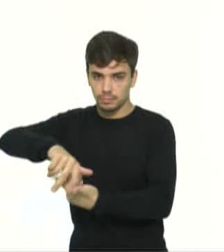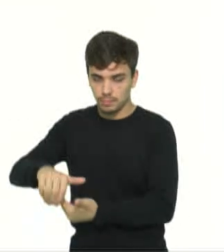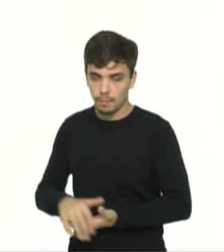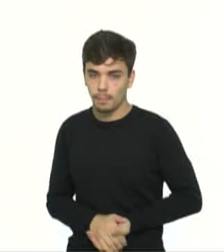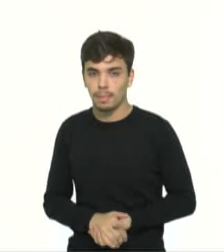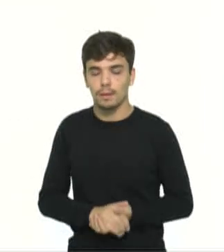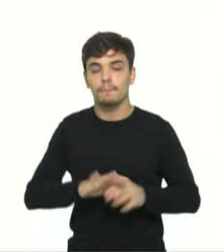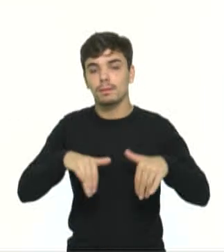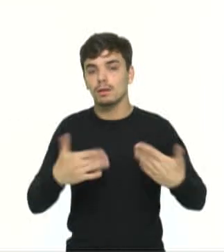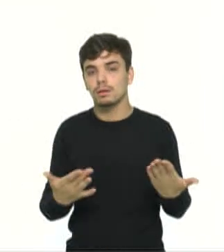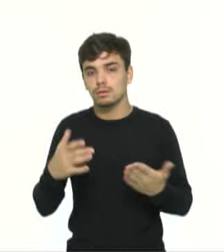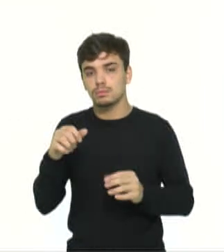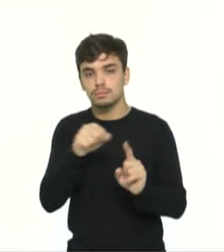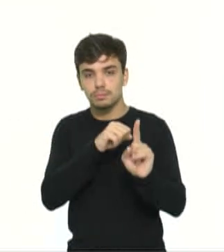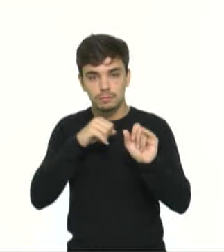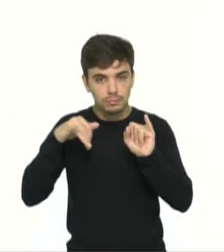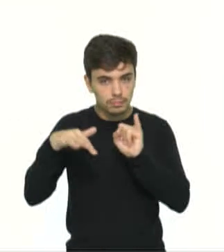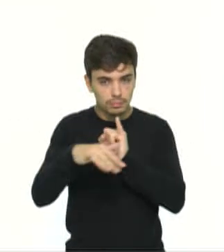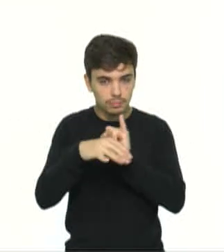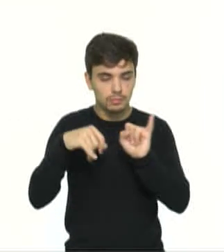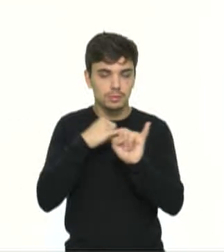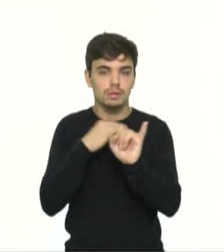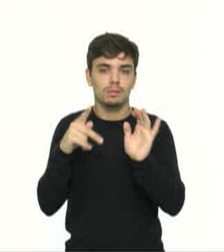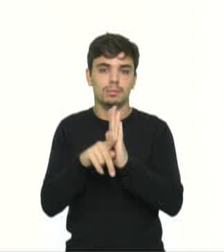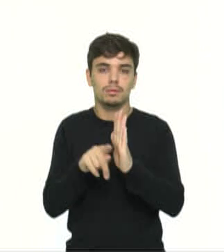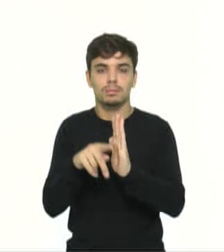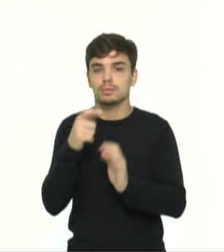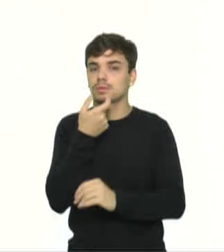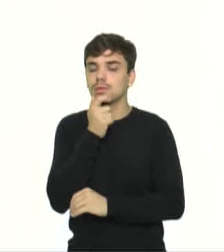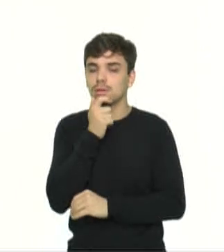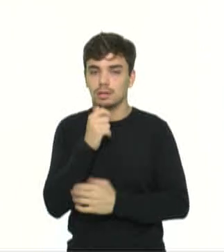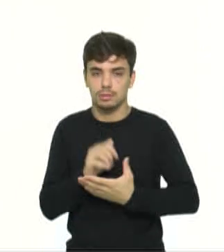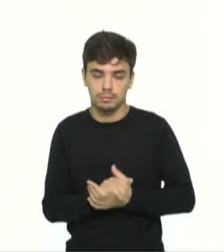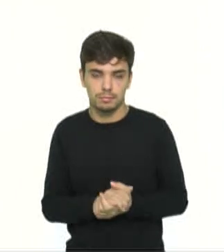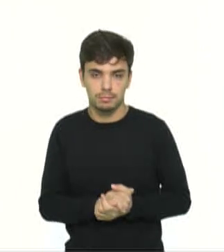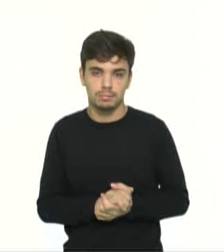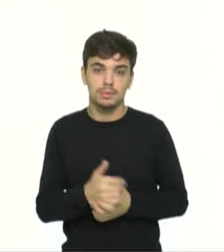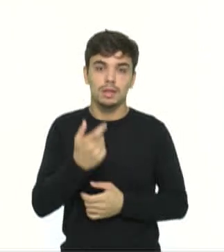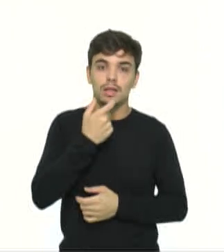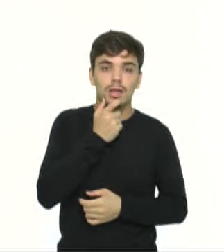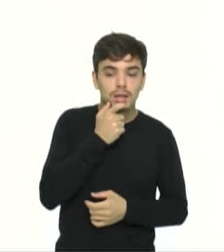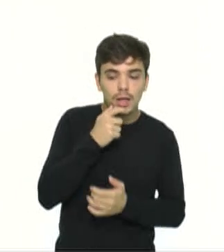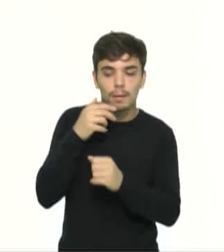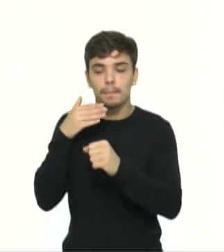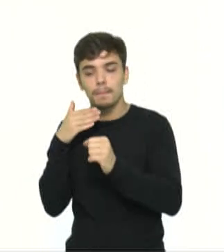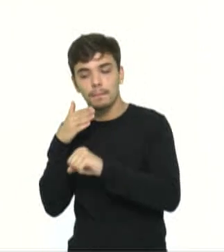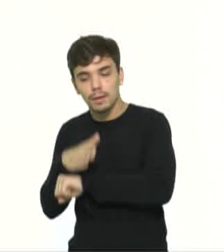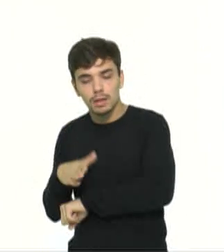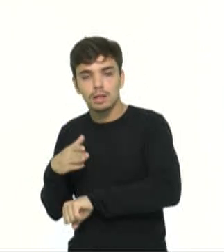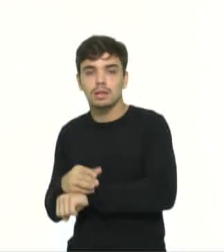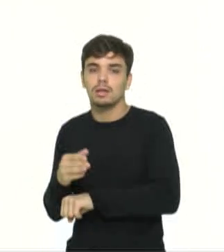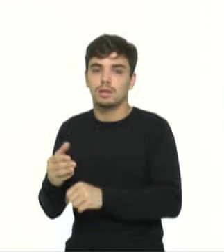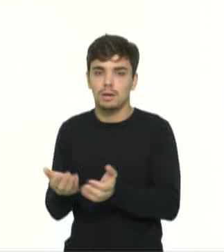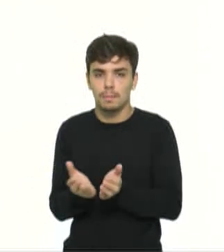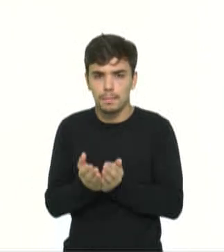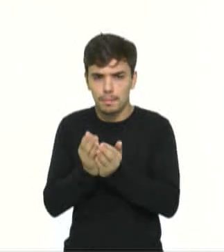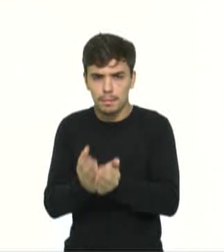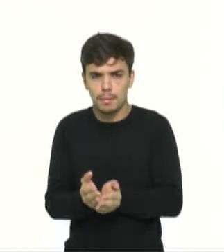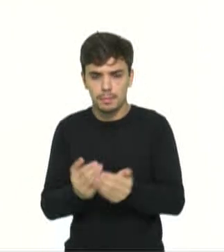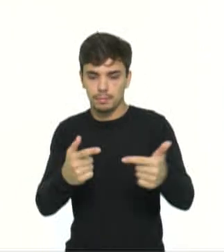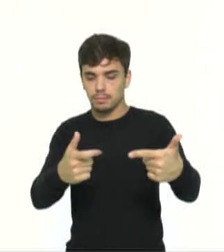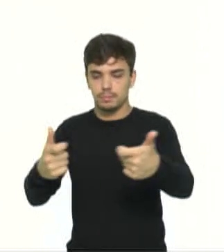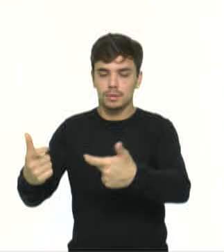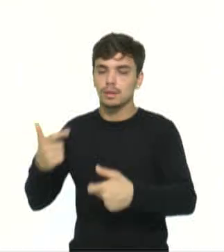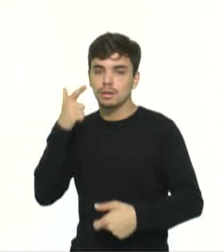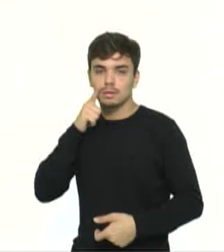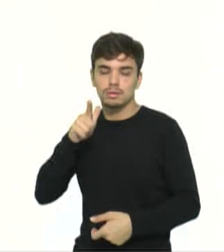Então essas ilhas são posses da Inglaterra, né? A Inglaterra vai enviar navios de guerra, vai vencer essa guerra com facilidade,